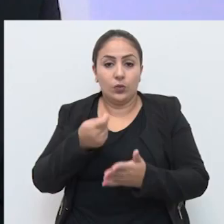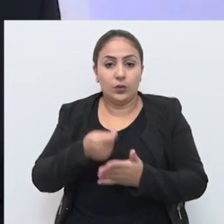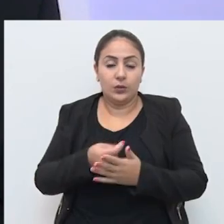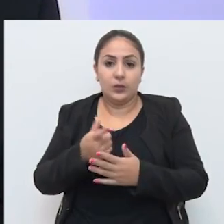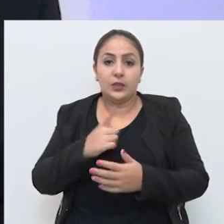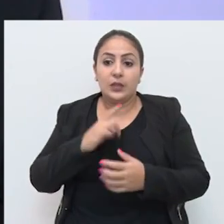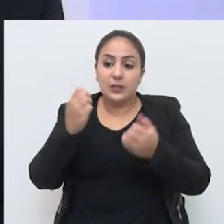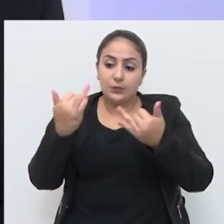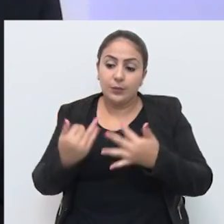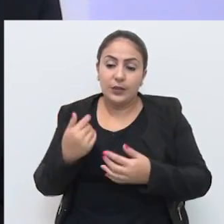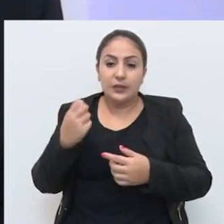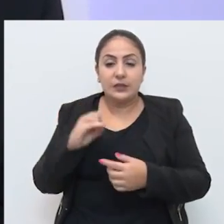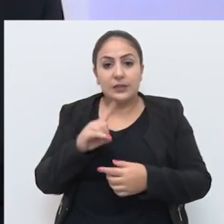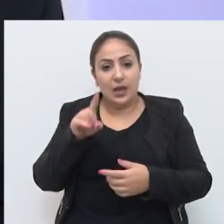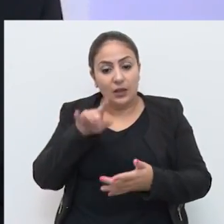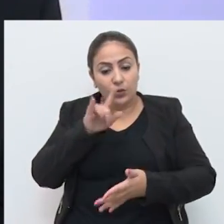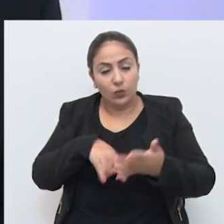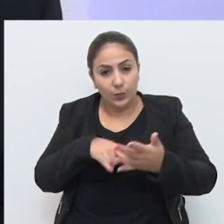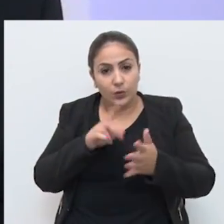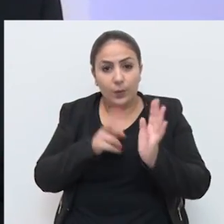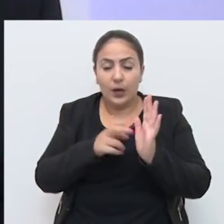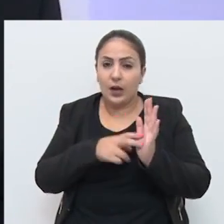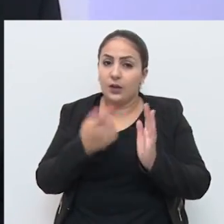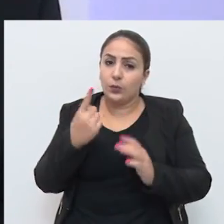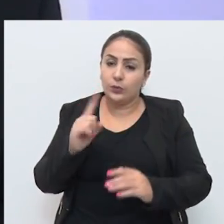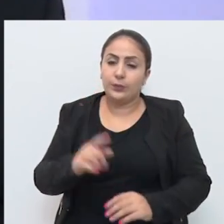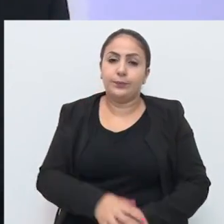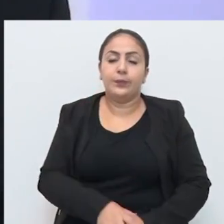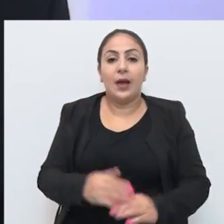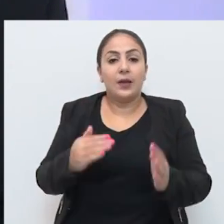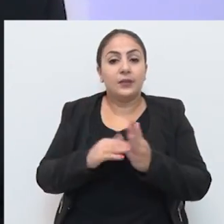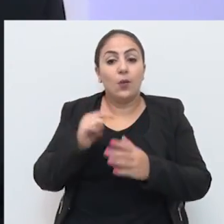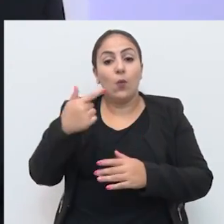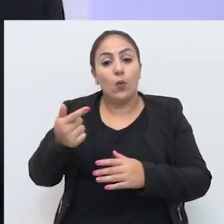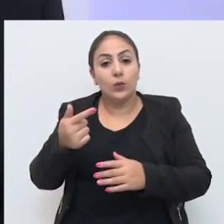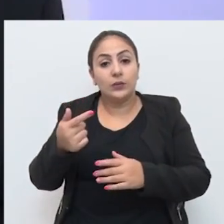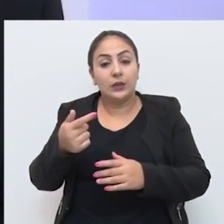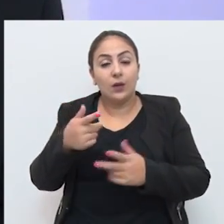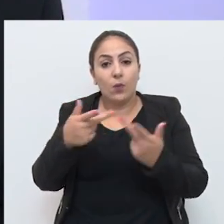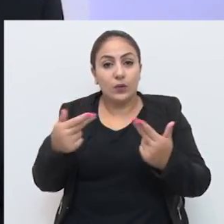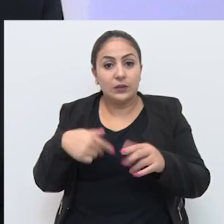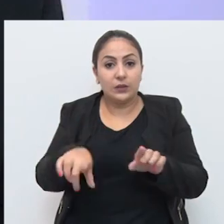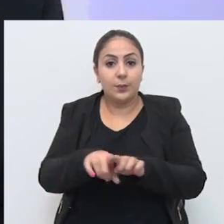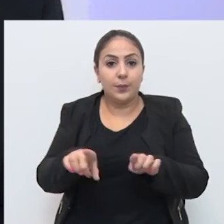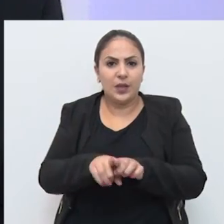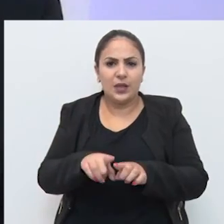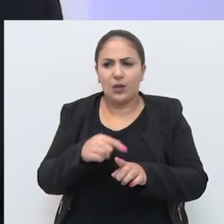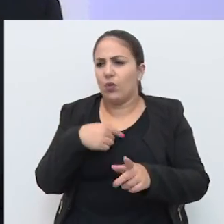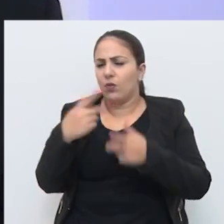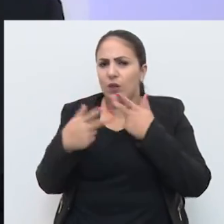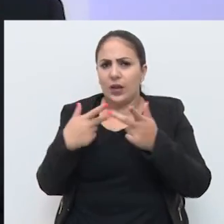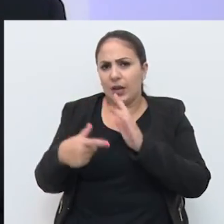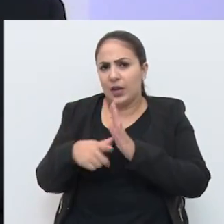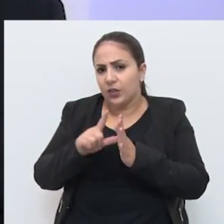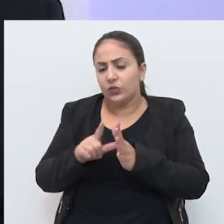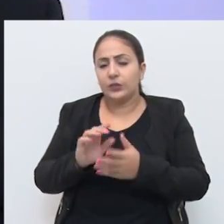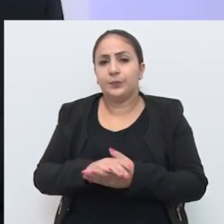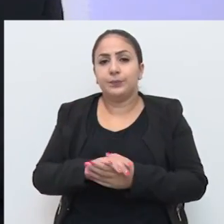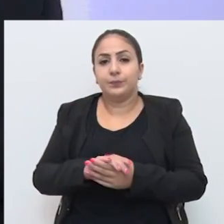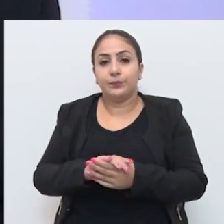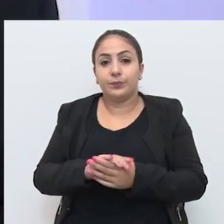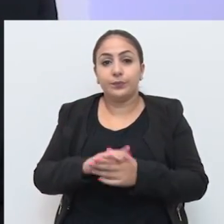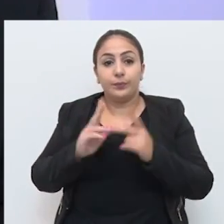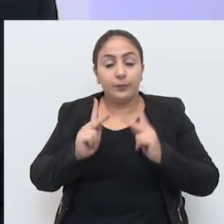obrigatoriedade que vai justificar essa movimentação bancária. Até uma outra hipótese de movimentação bancária que eu acabei não falando na